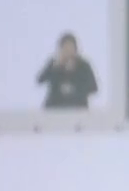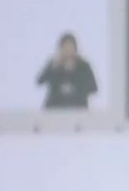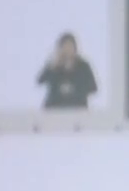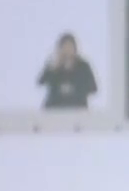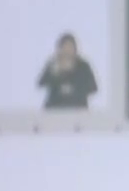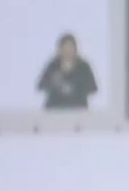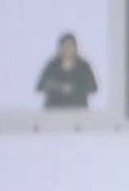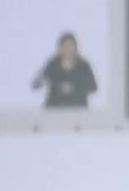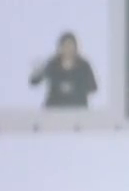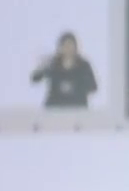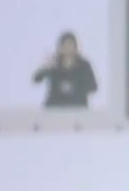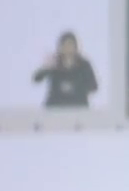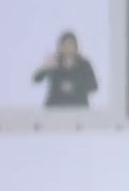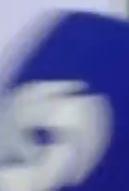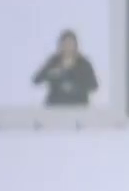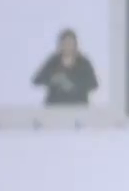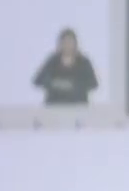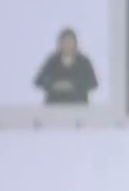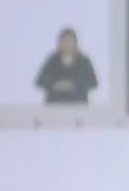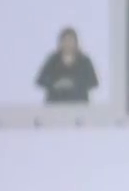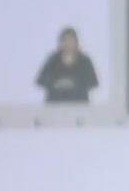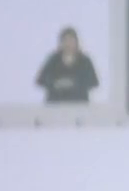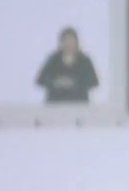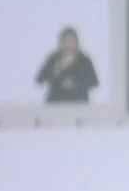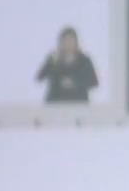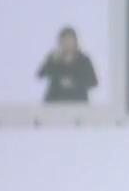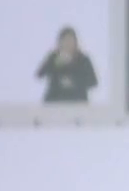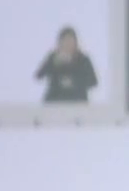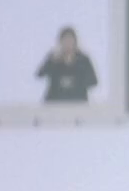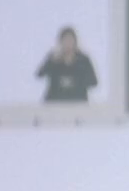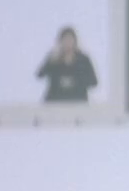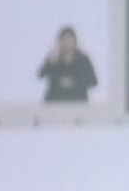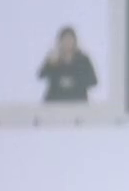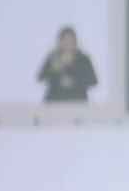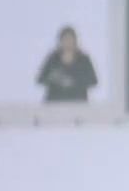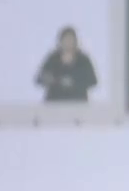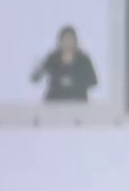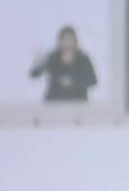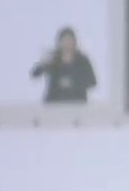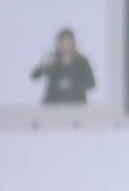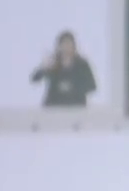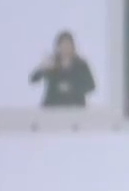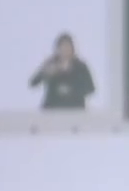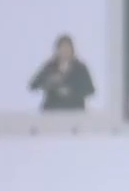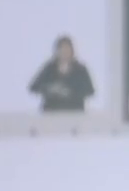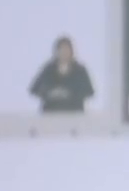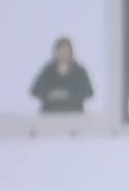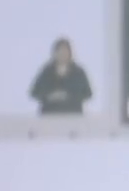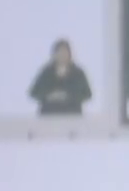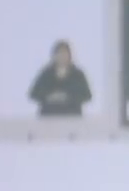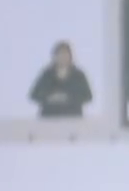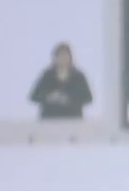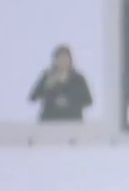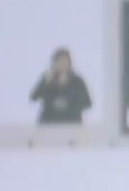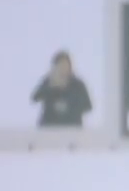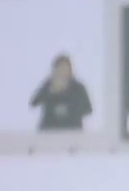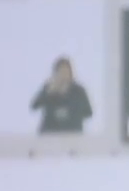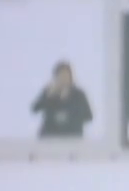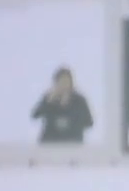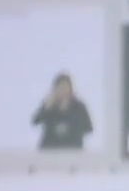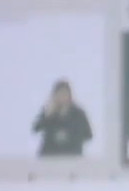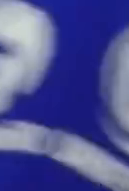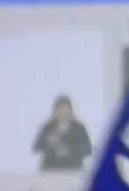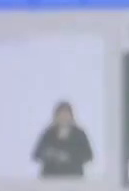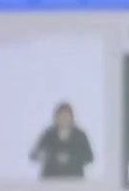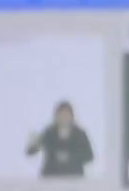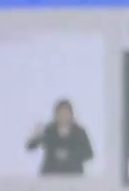dispensas né e qual que é a importância dos eleitores né comparecerem no dia 2 de outubro e exercerem o seu